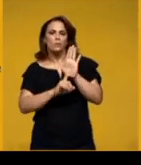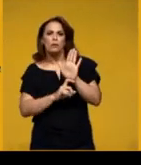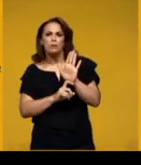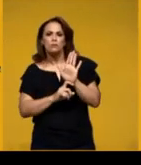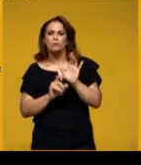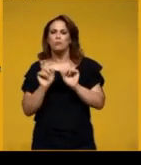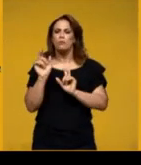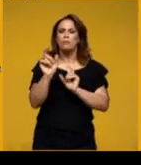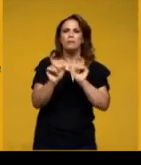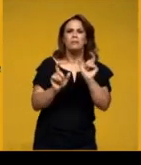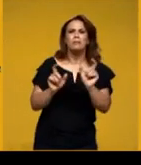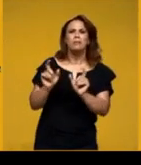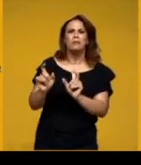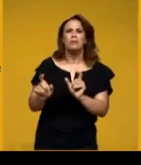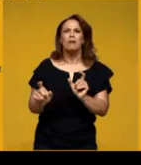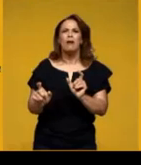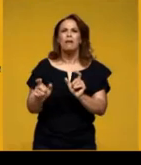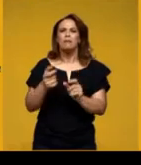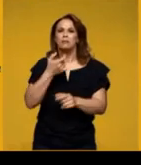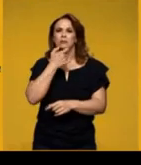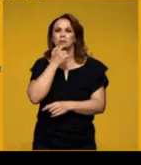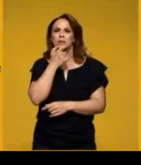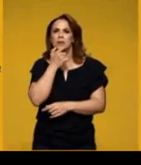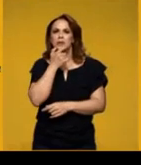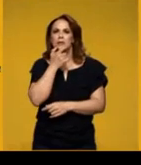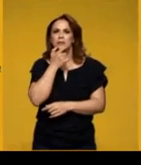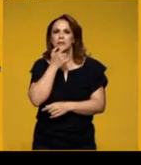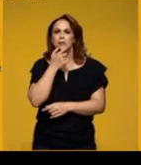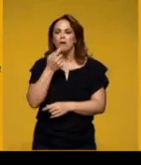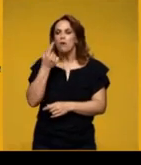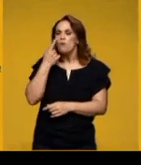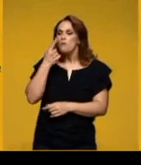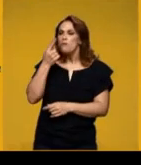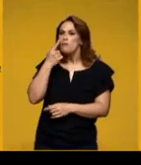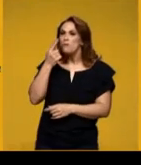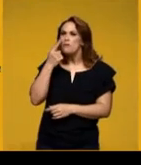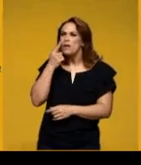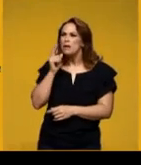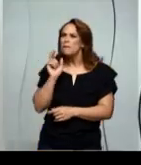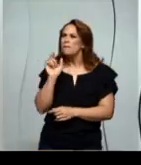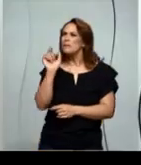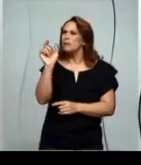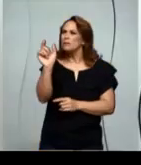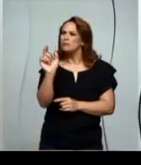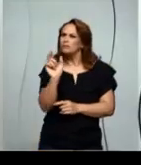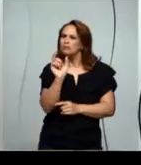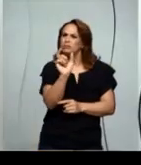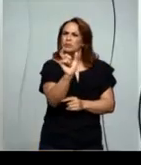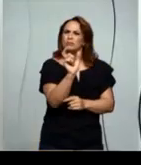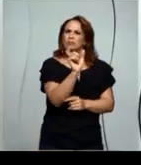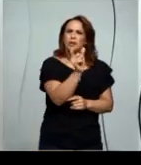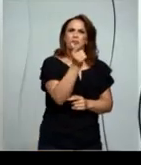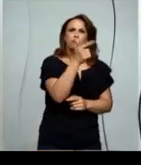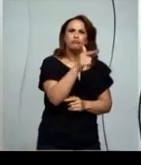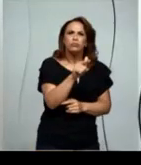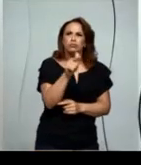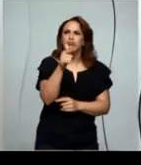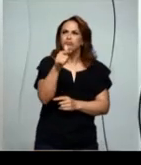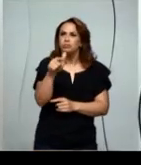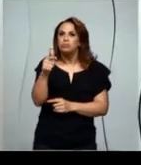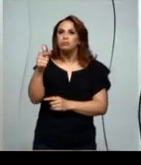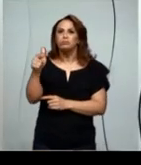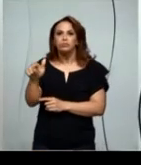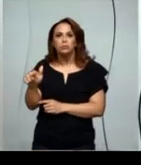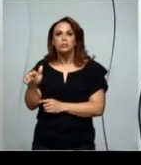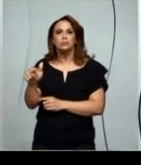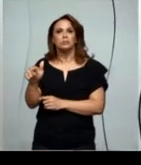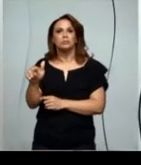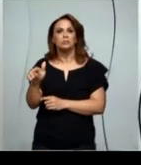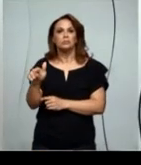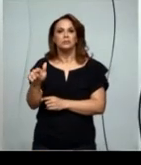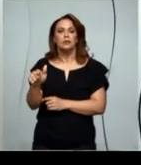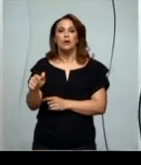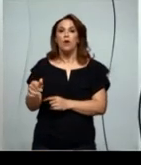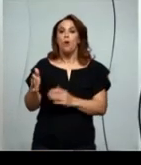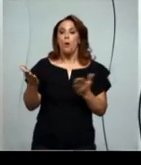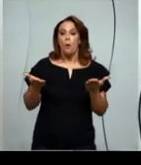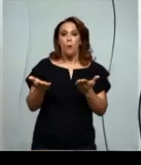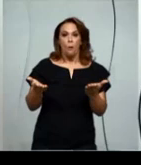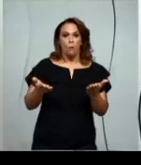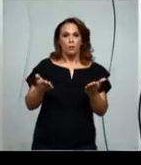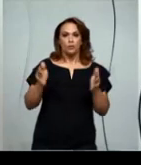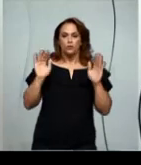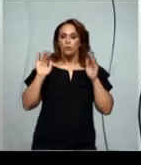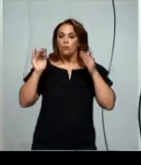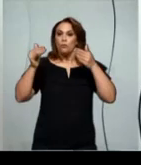nesse texto, quais são as regularidades. Então, nós vamos observar principalmente os verbos, porque hoje o nosso foco é tempo